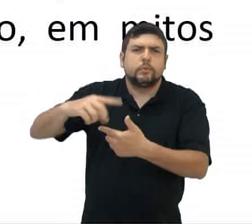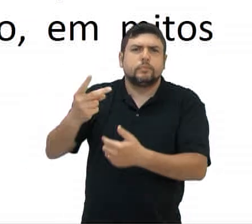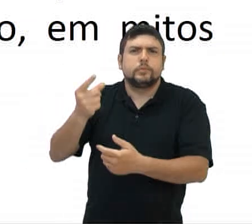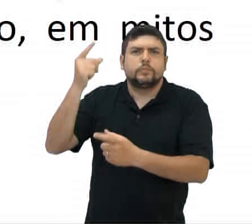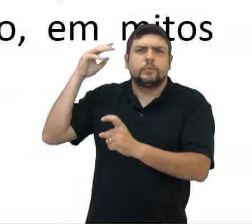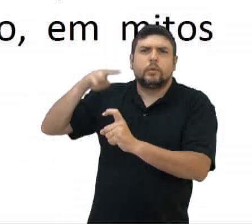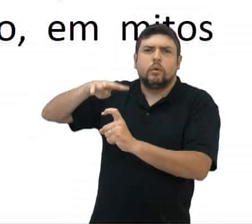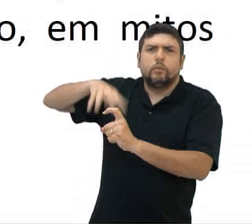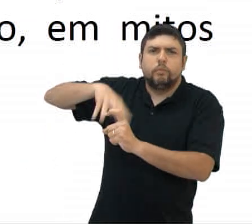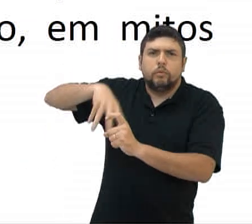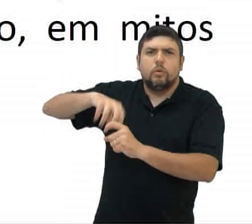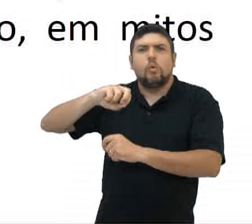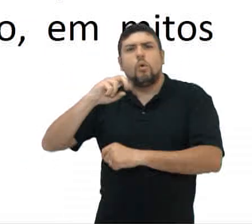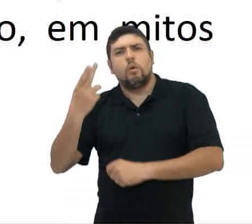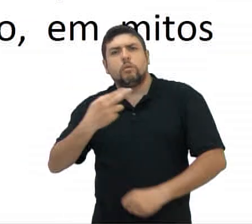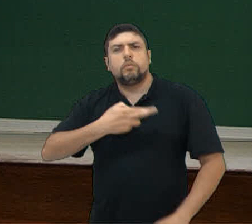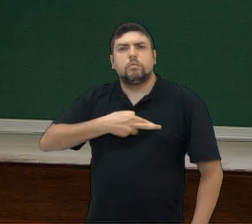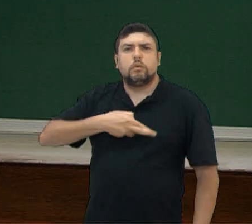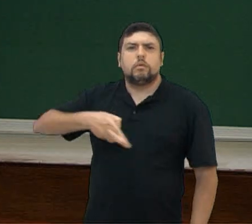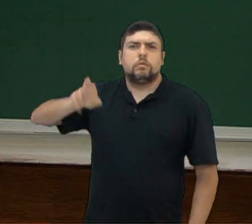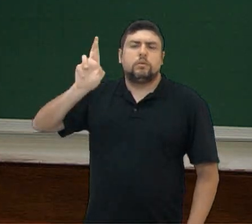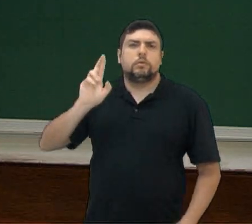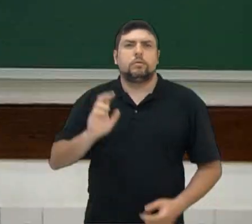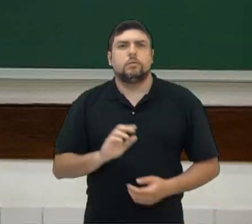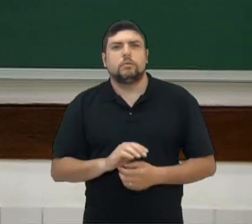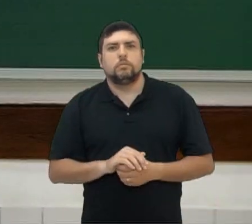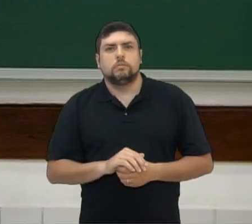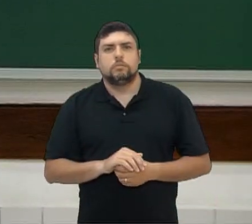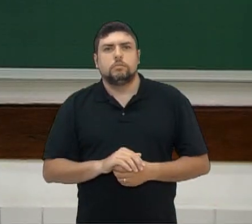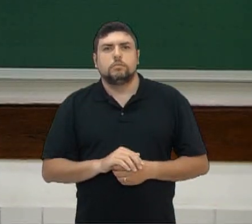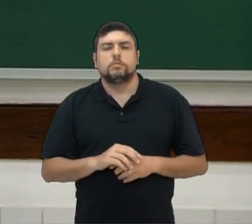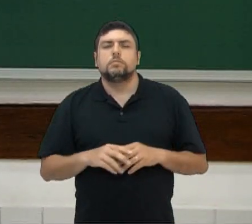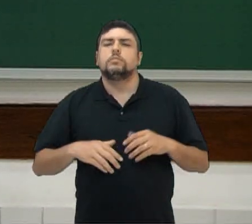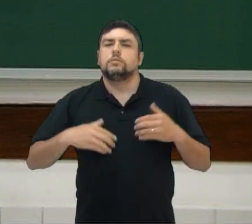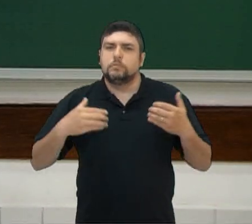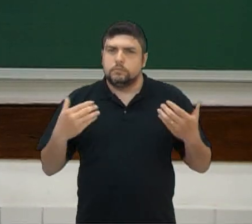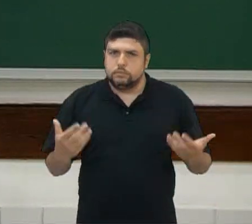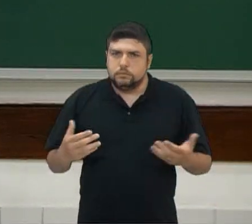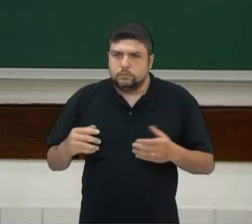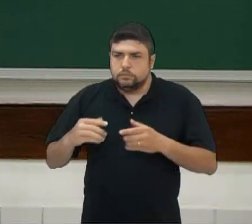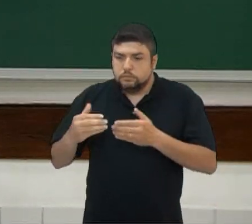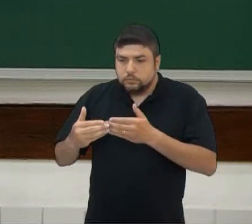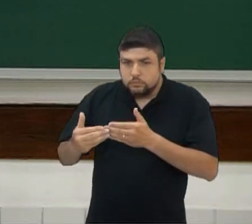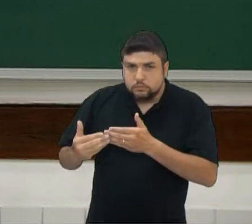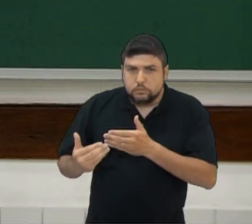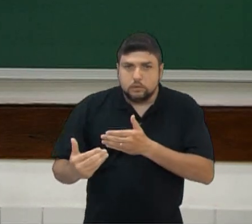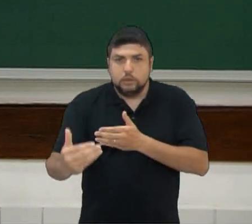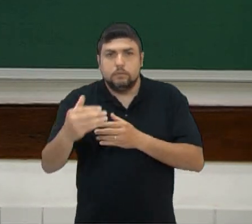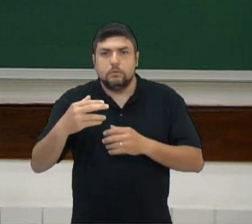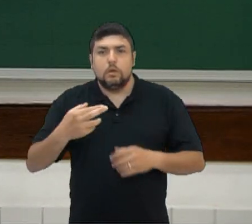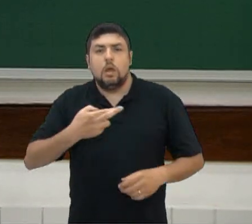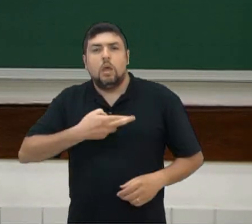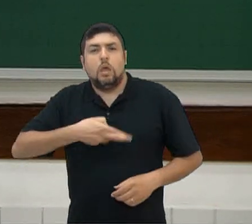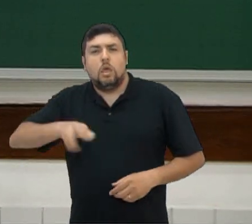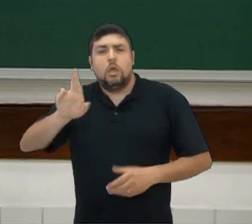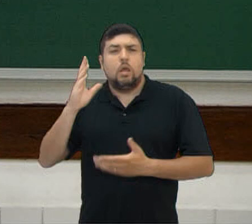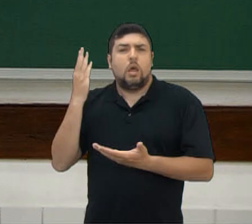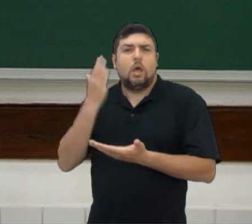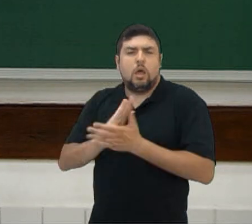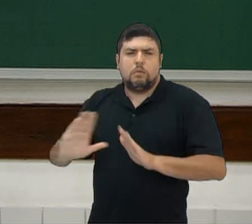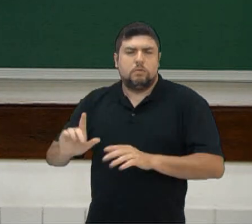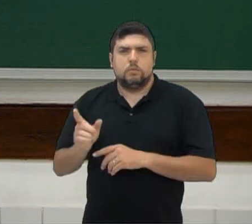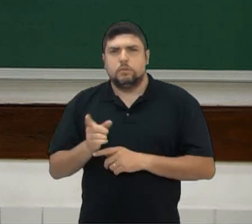ou explicações religiosas. Então, não que depois disso as explicações religiosas deixaram de ser